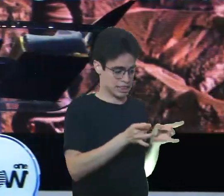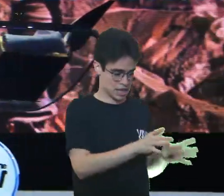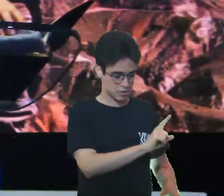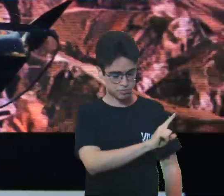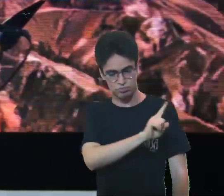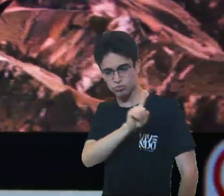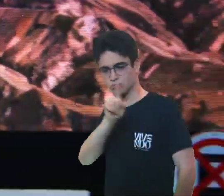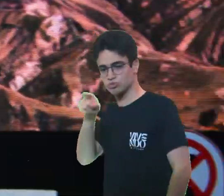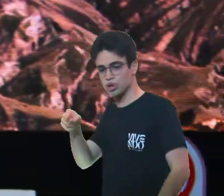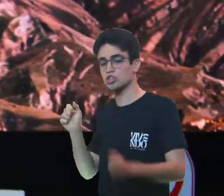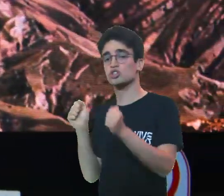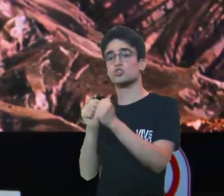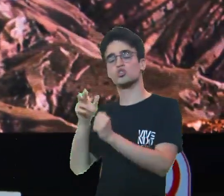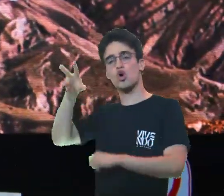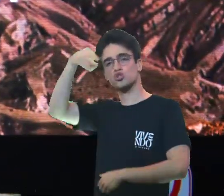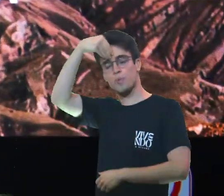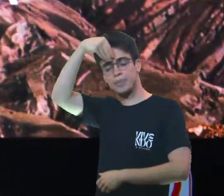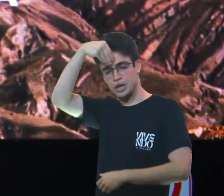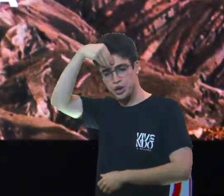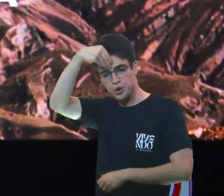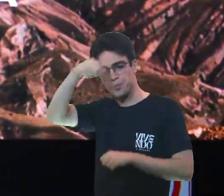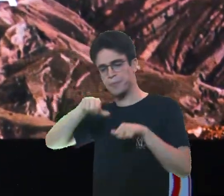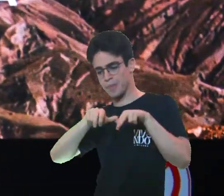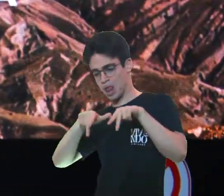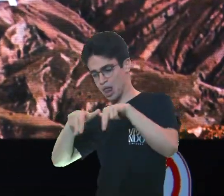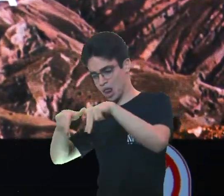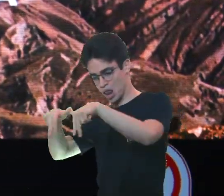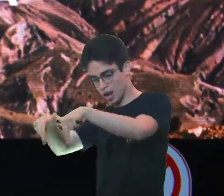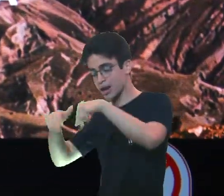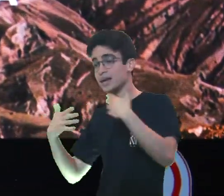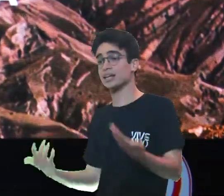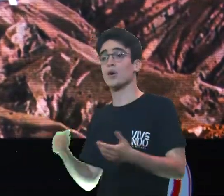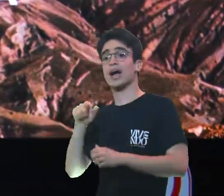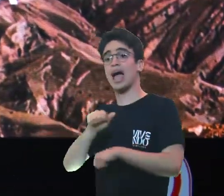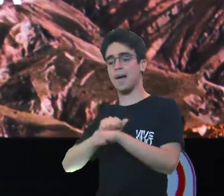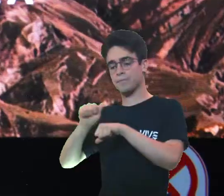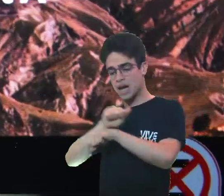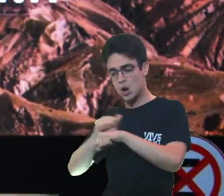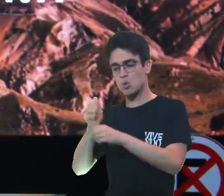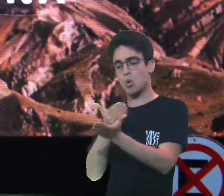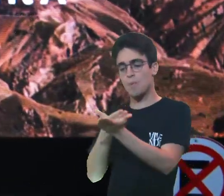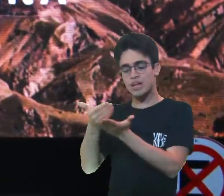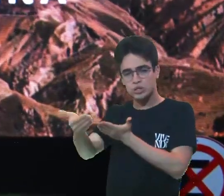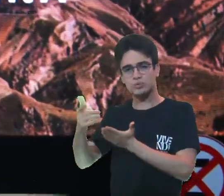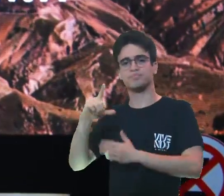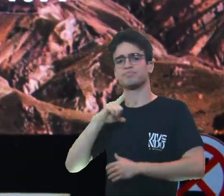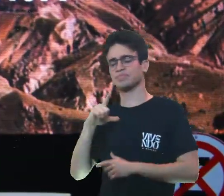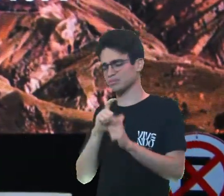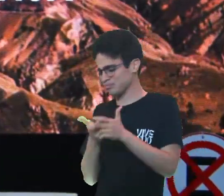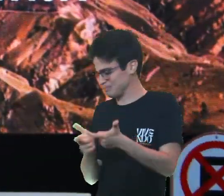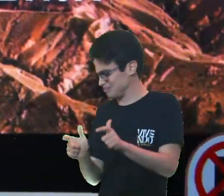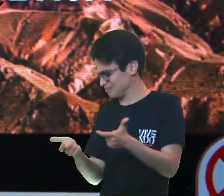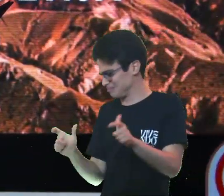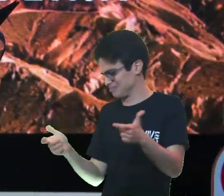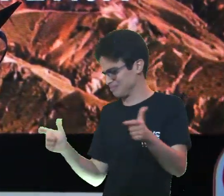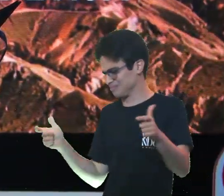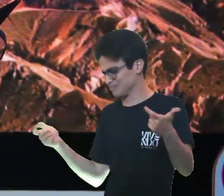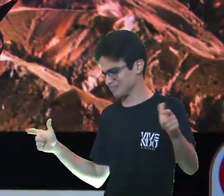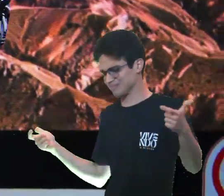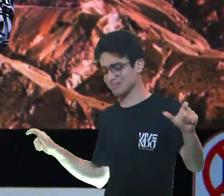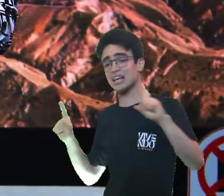sobrinho. Então, começou a crescer muito os rebanhos de Abraão e de Ló, e eles tiveram que se